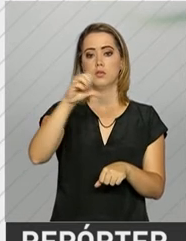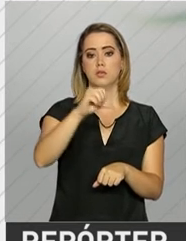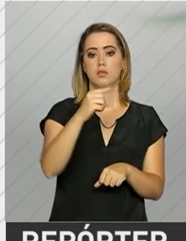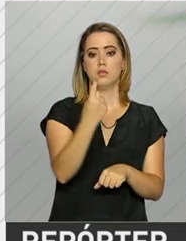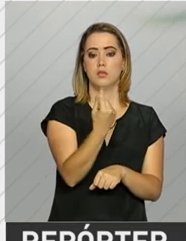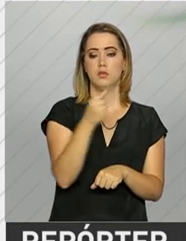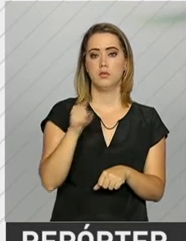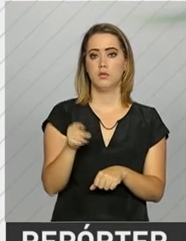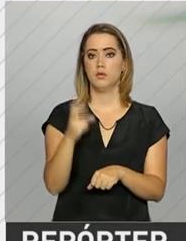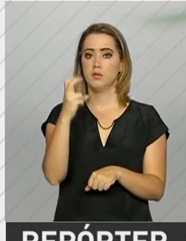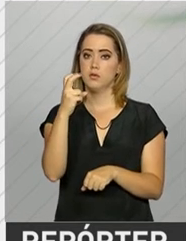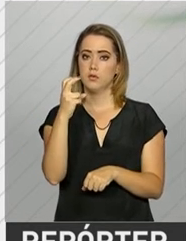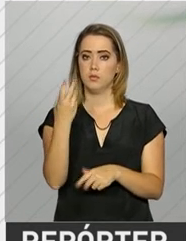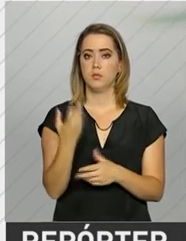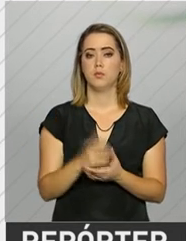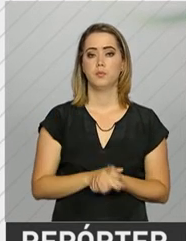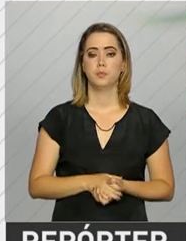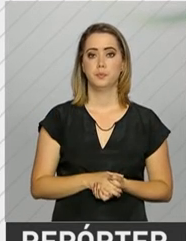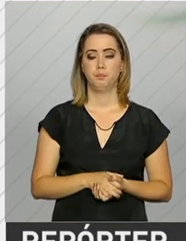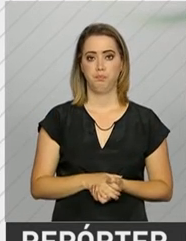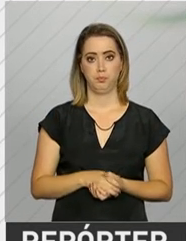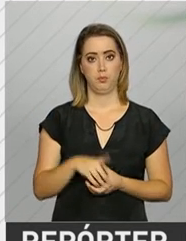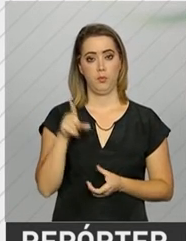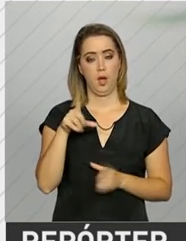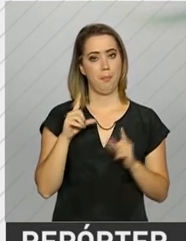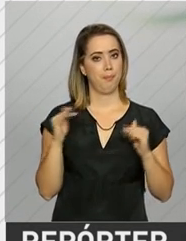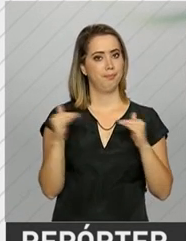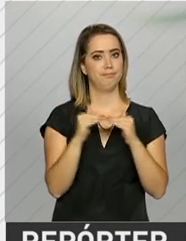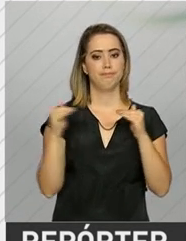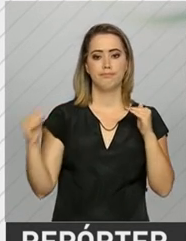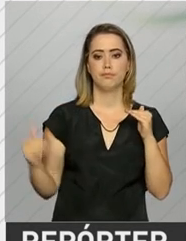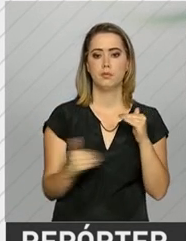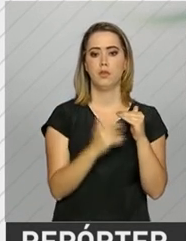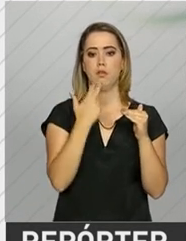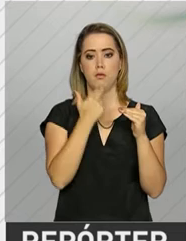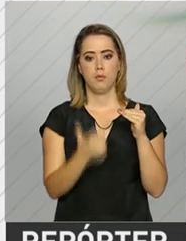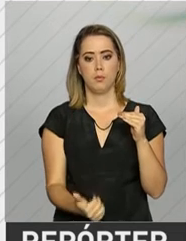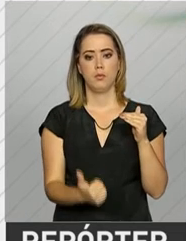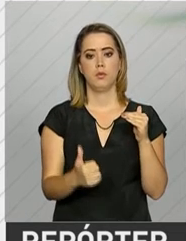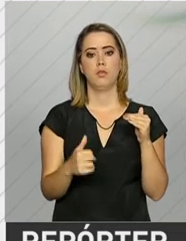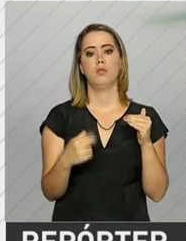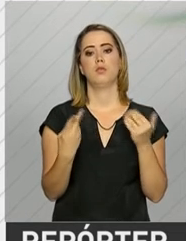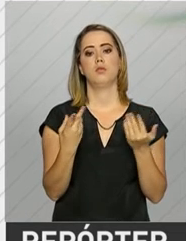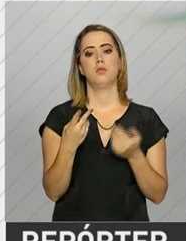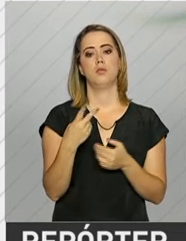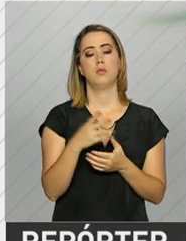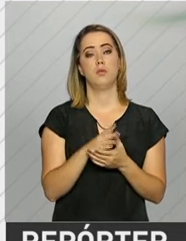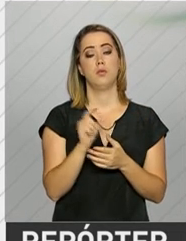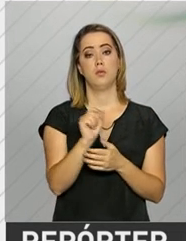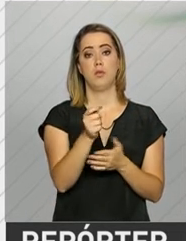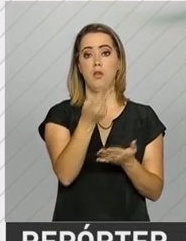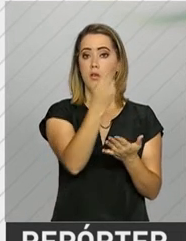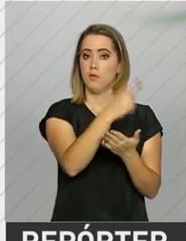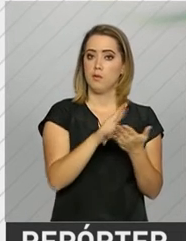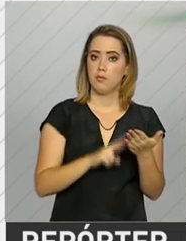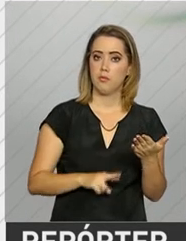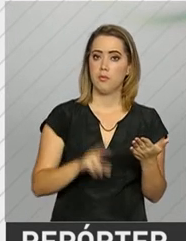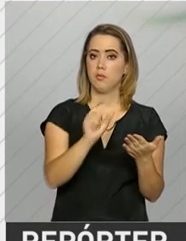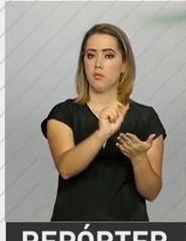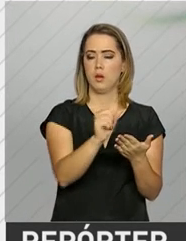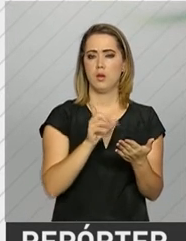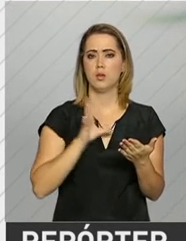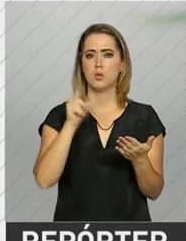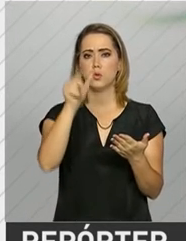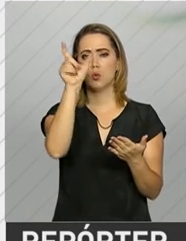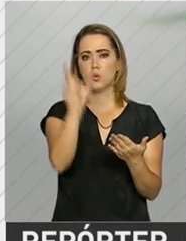991 já a menor foi linguagens e códigos na prova de redação a maioria dos